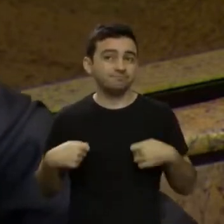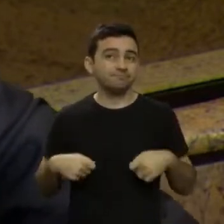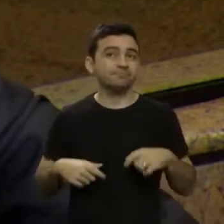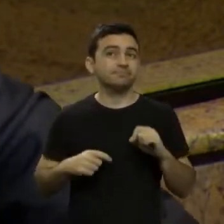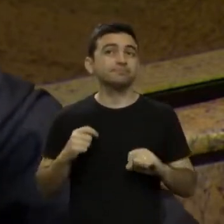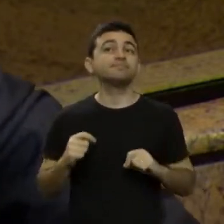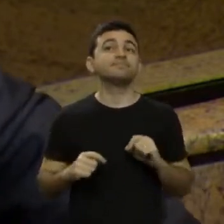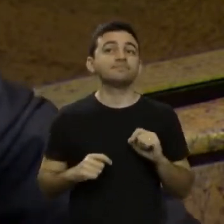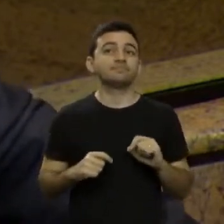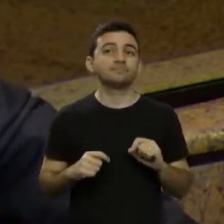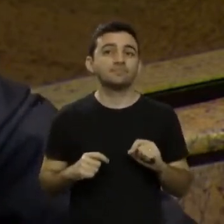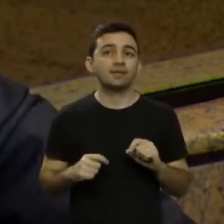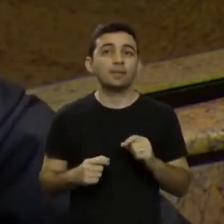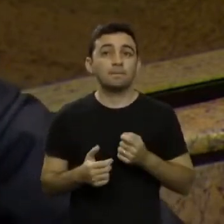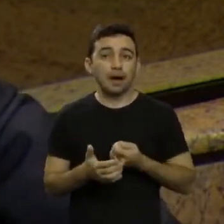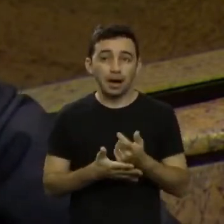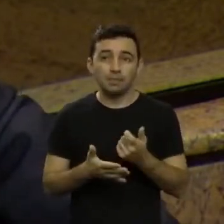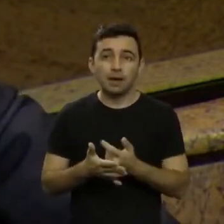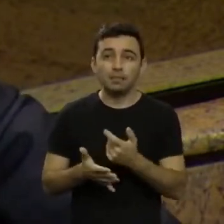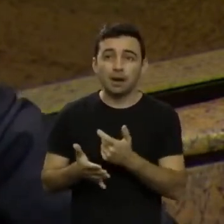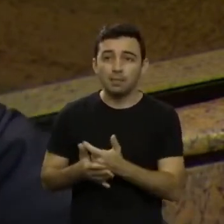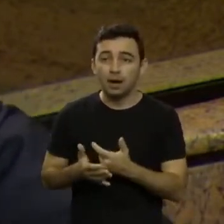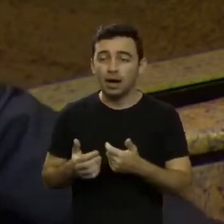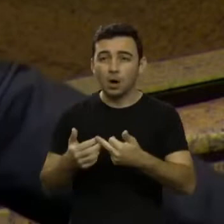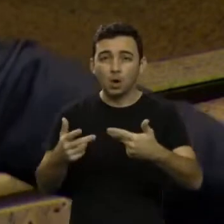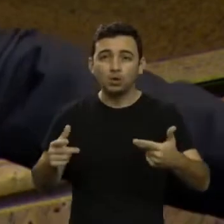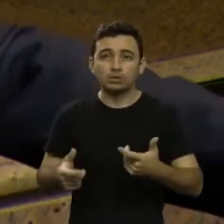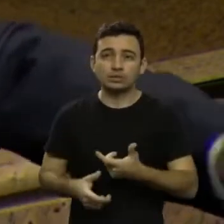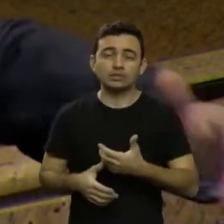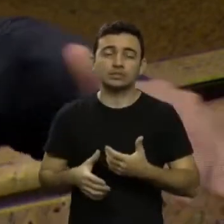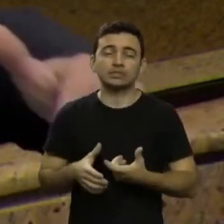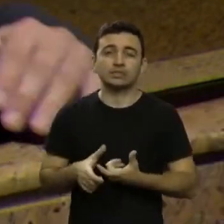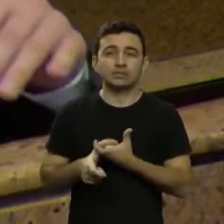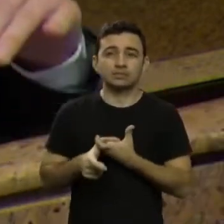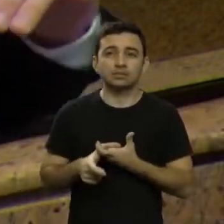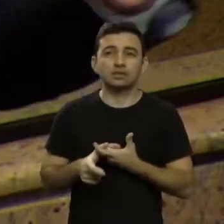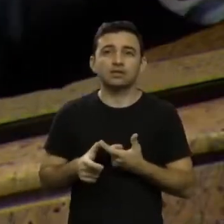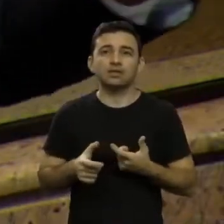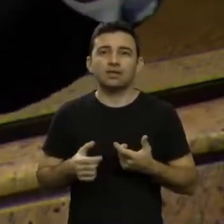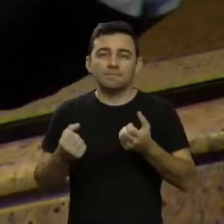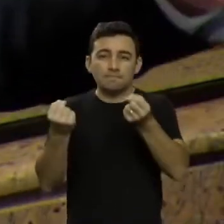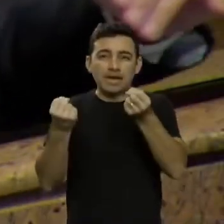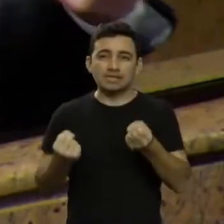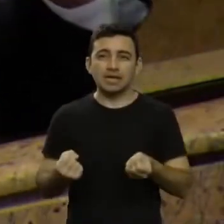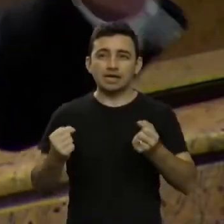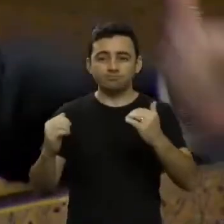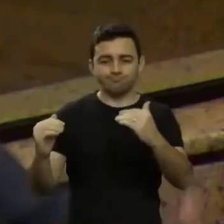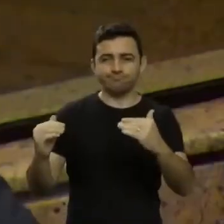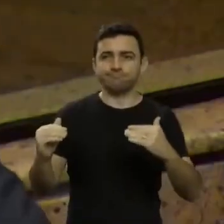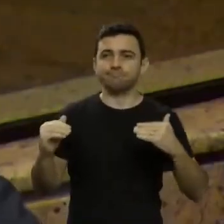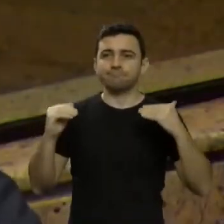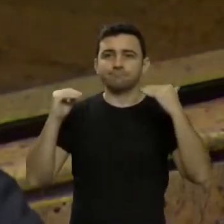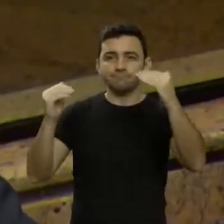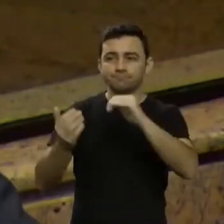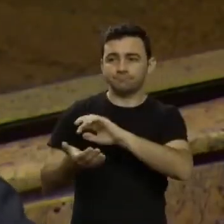precisando pagar as suas contas, precisando sustentar a elite da elite do